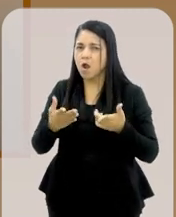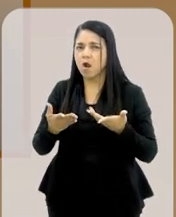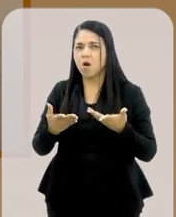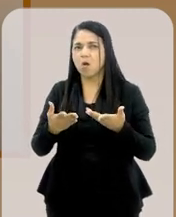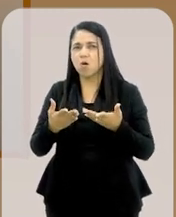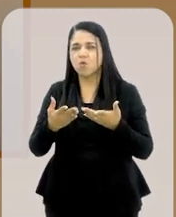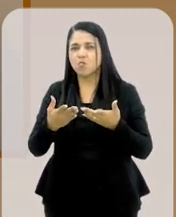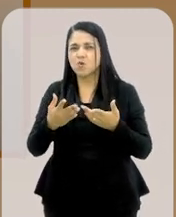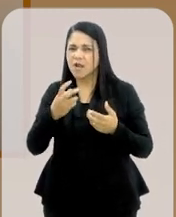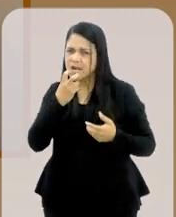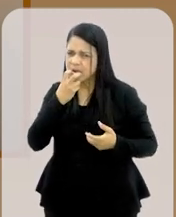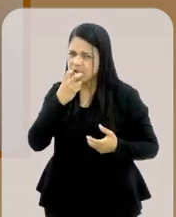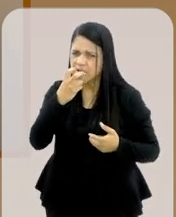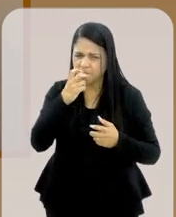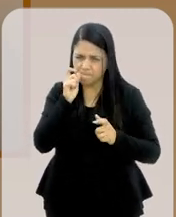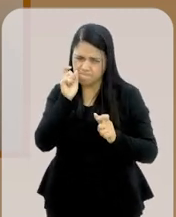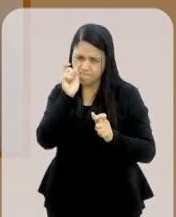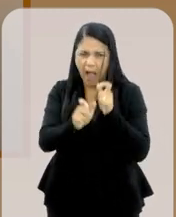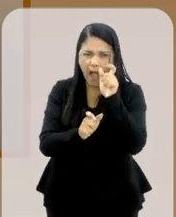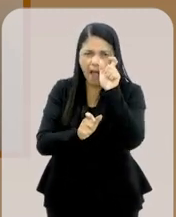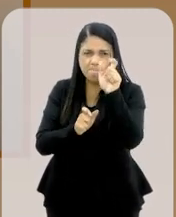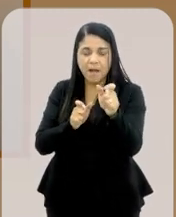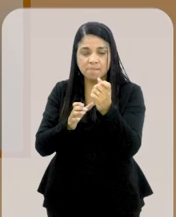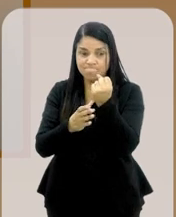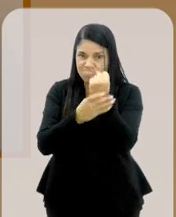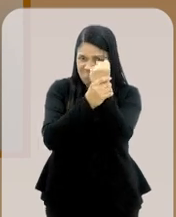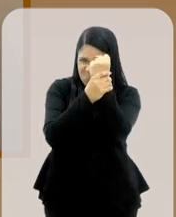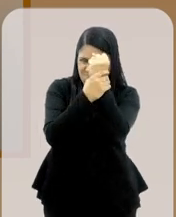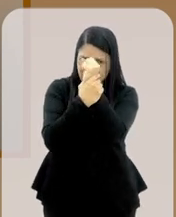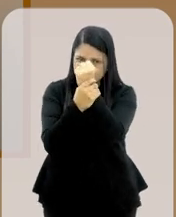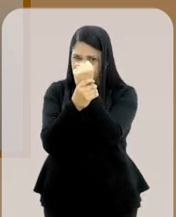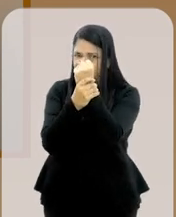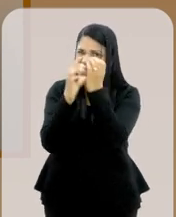um empurrão, como um grito, como um segurar mais